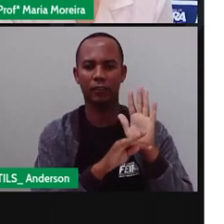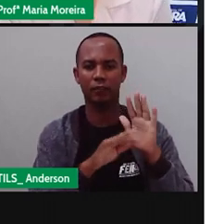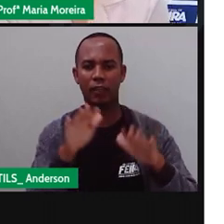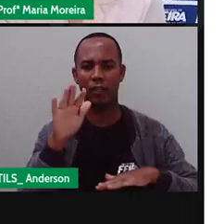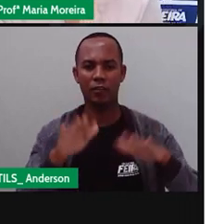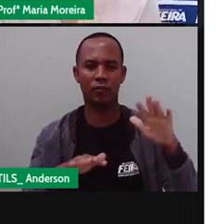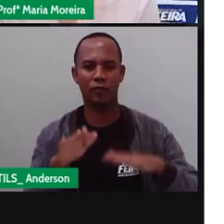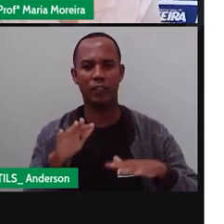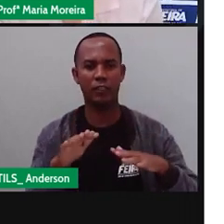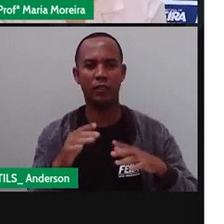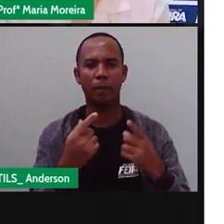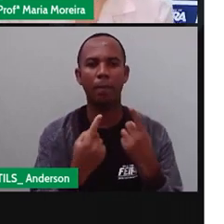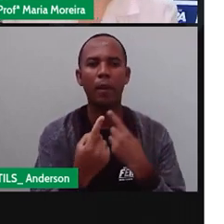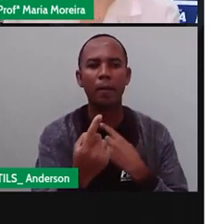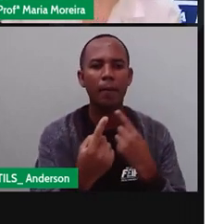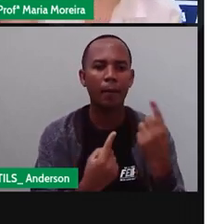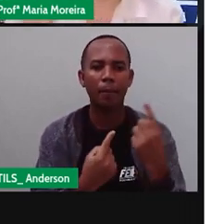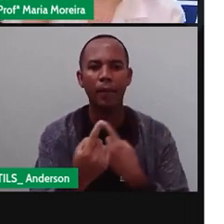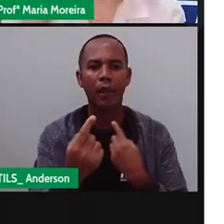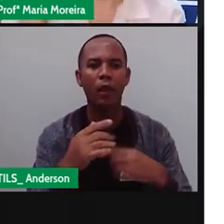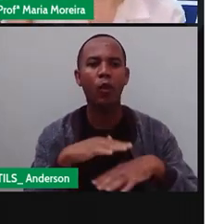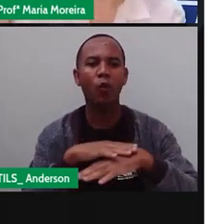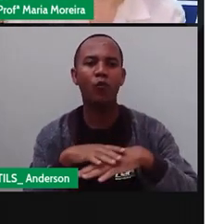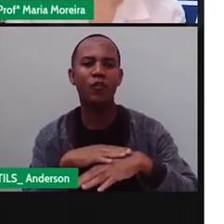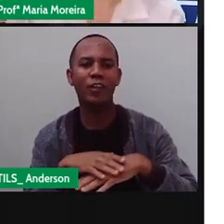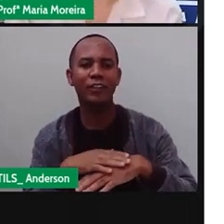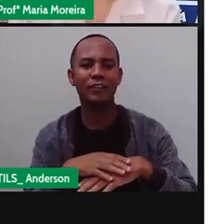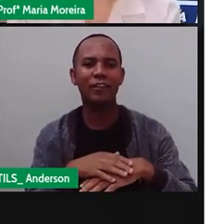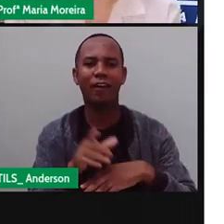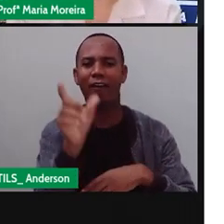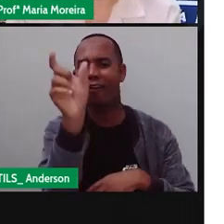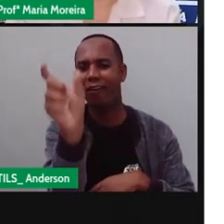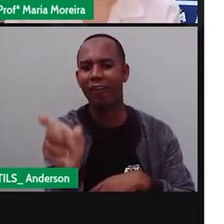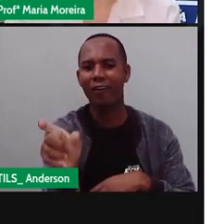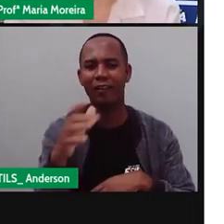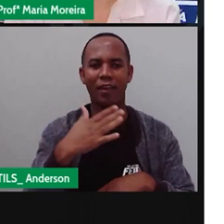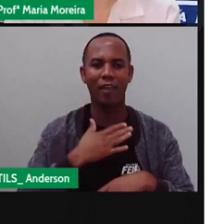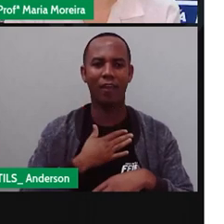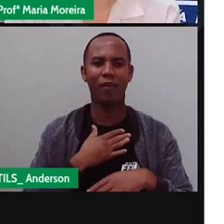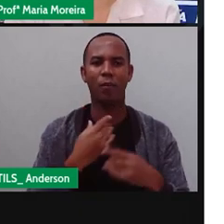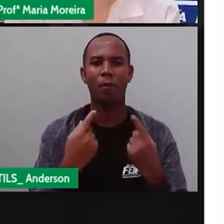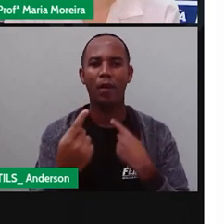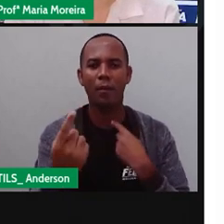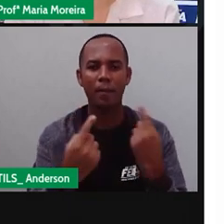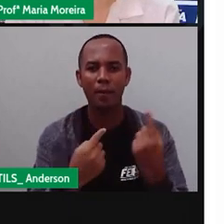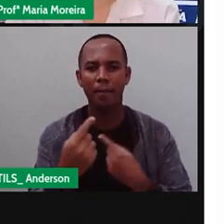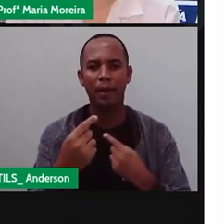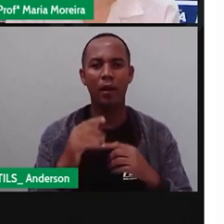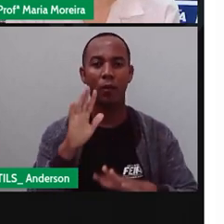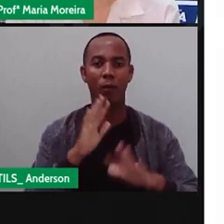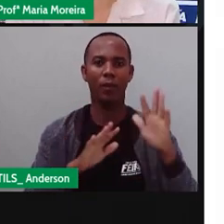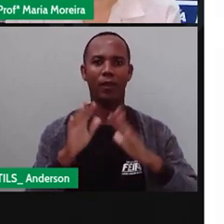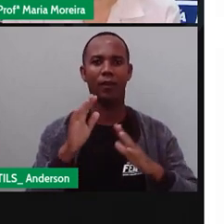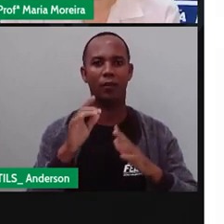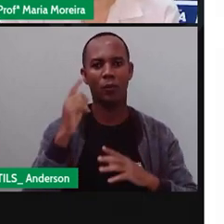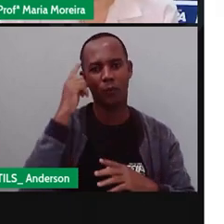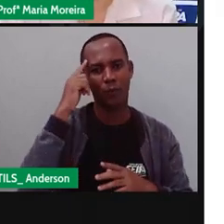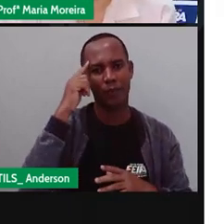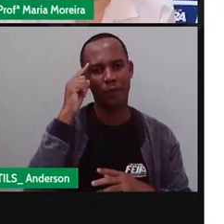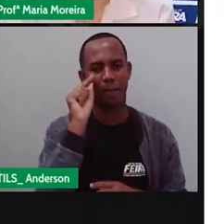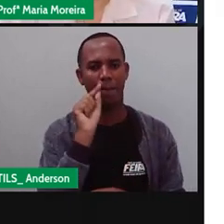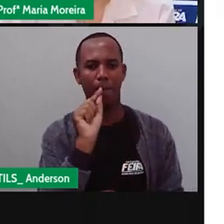entre personagens, devemos acordar, né, nossa criatividade e imaginação e dar atenção especial aos seguintes